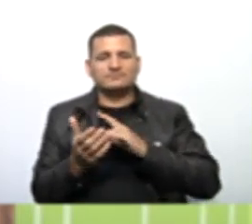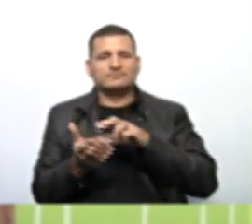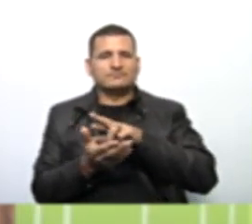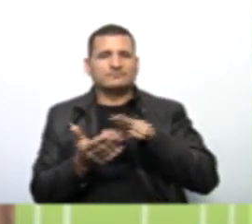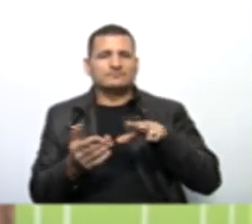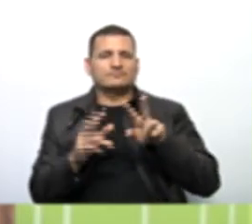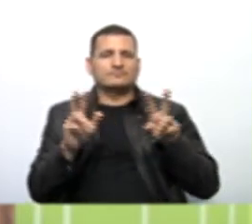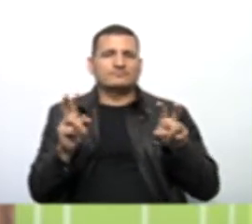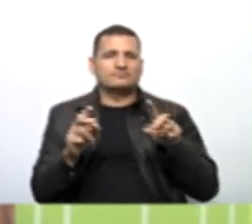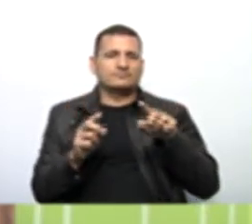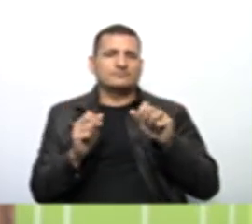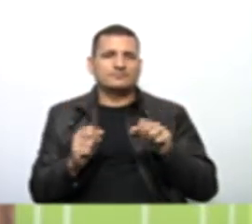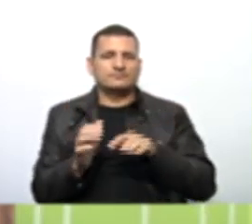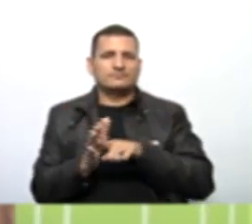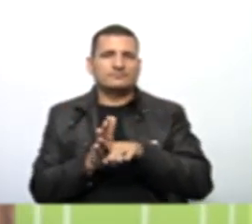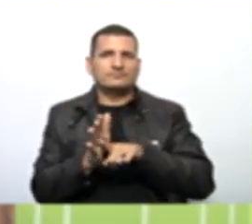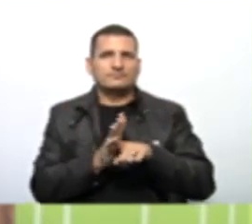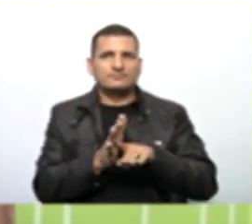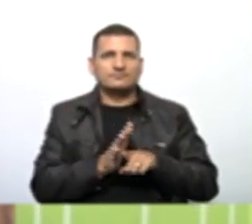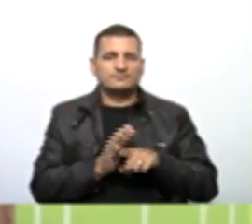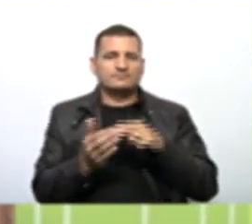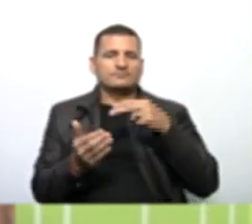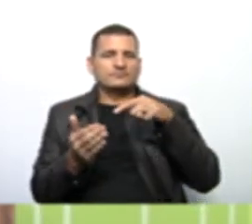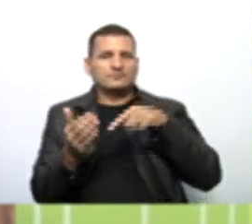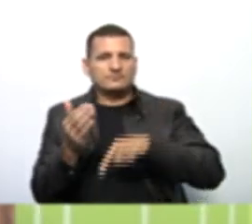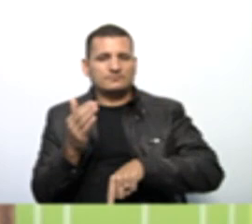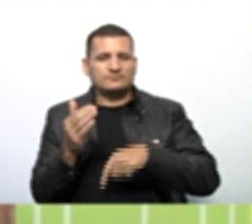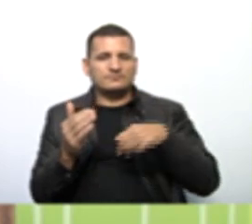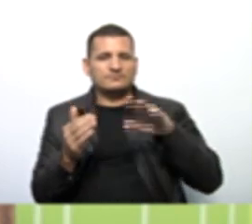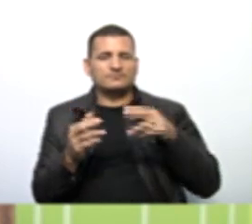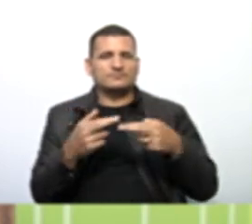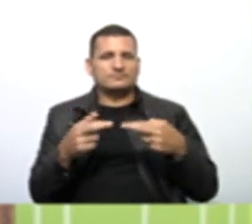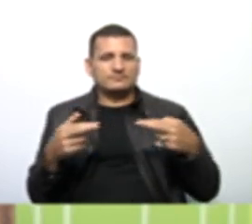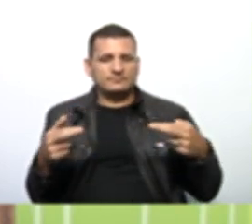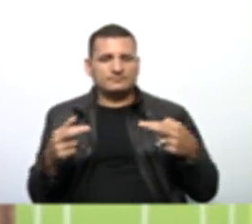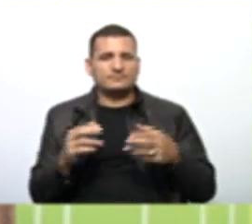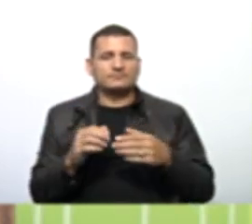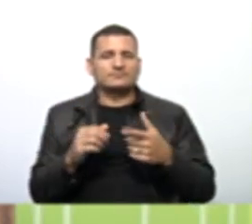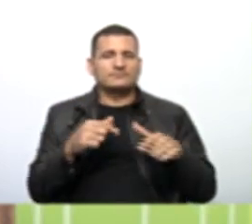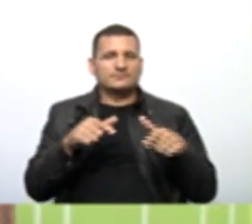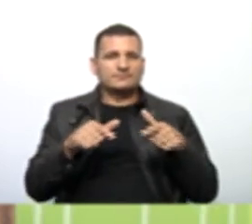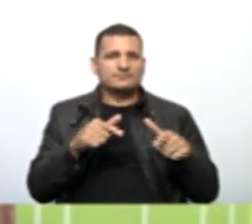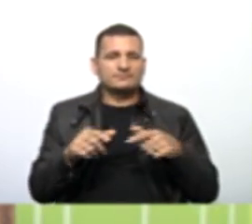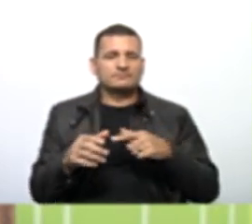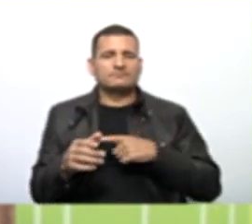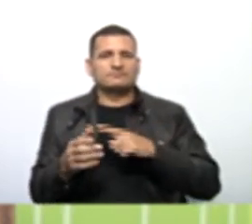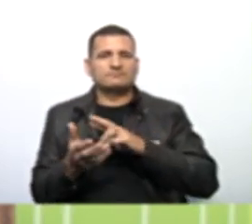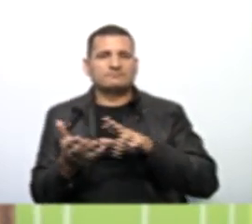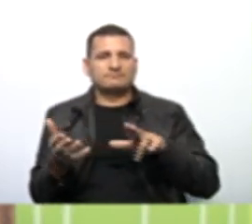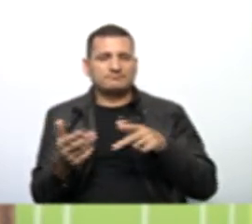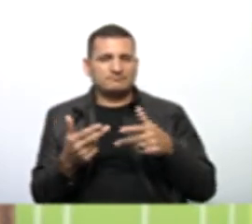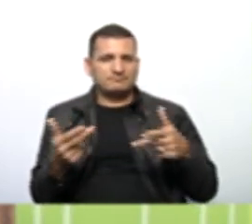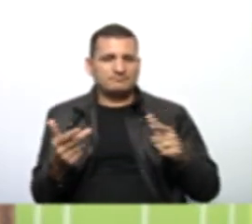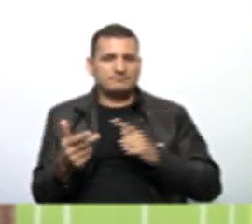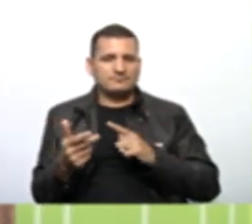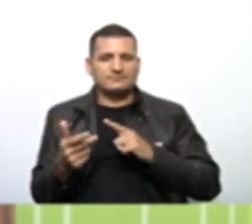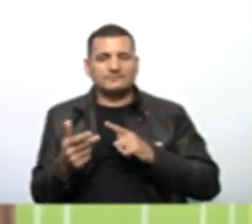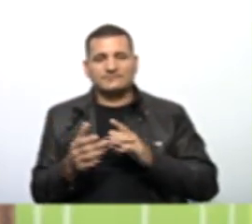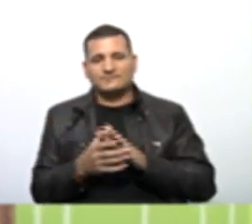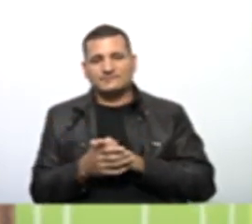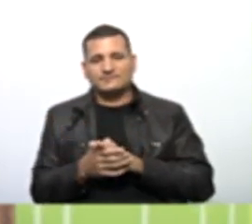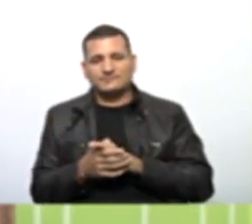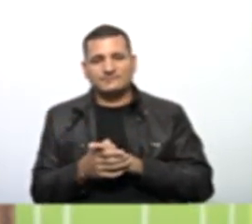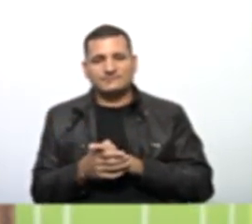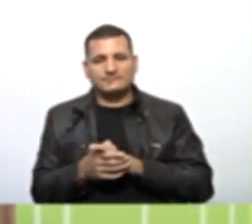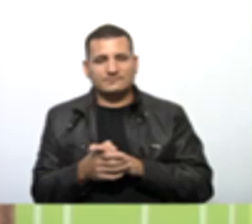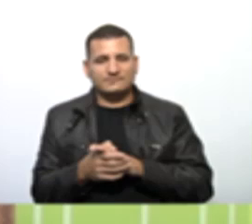você pode pesquisar se aprofundar na questão de redes serviço tem muita coisa mesmo então se estiver a noção